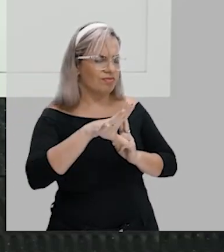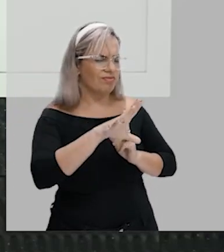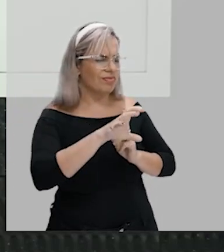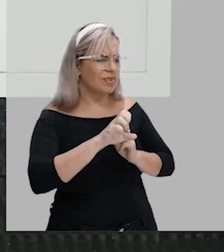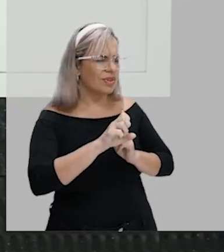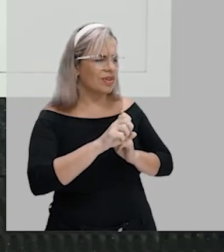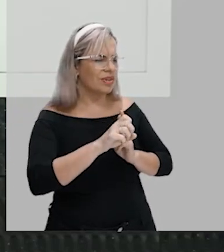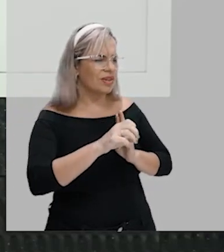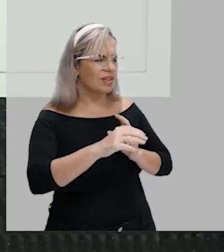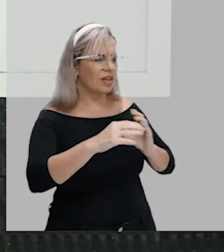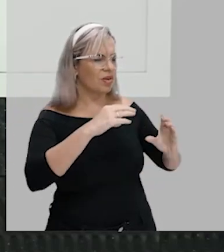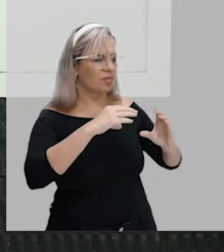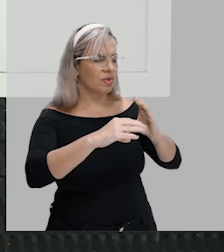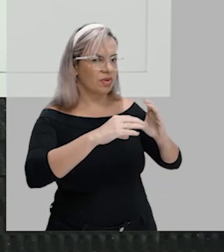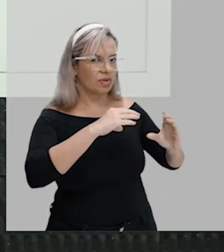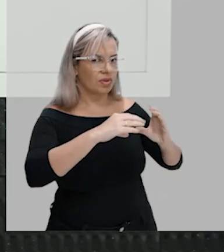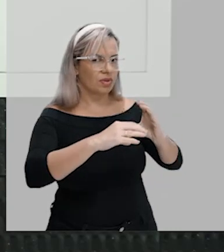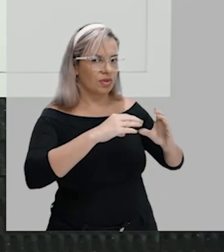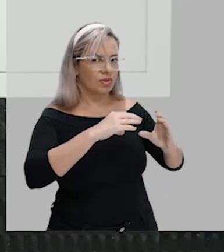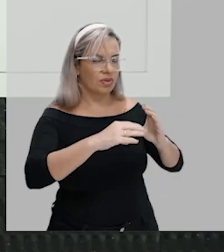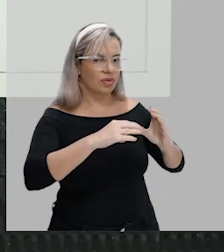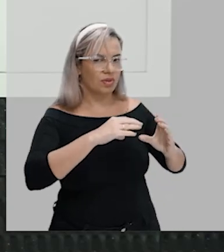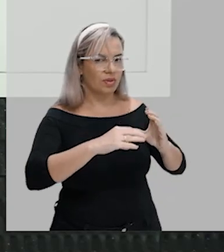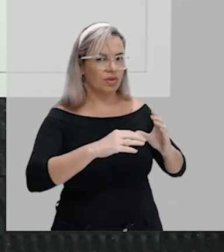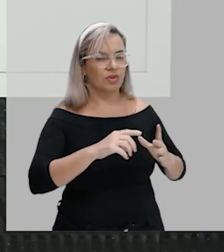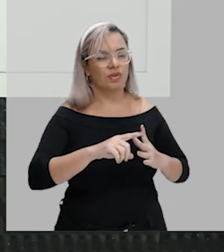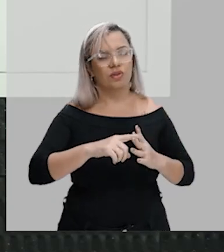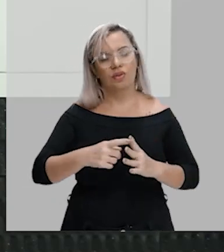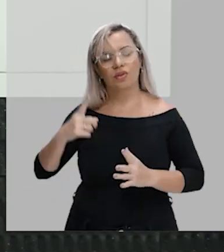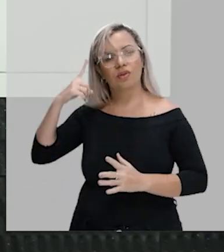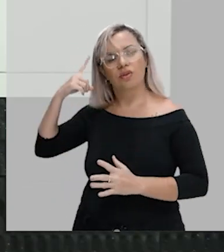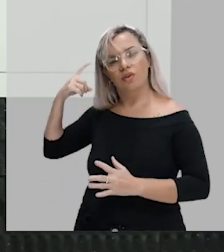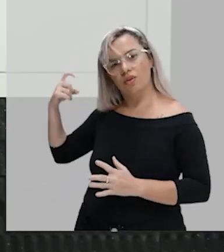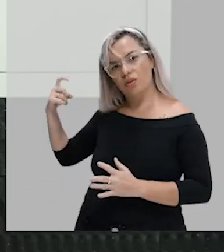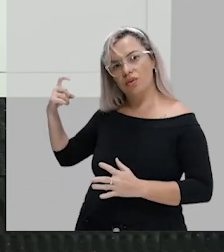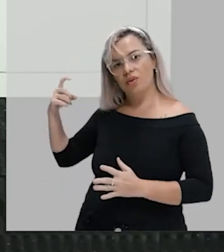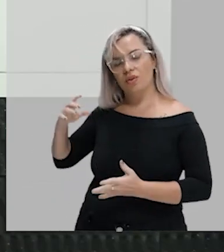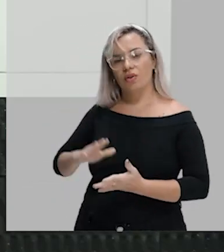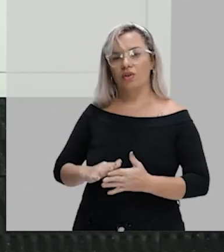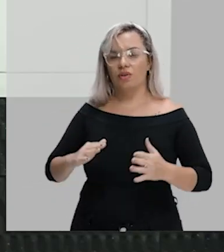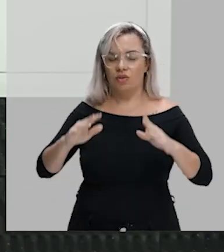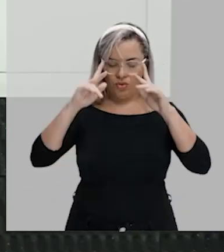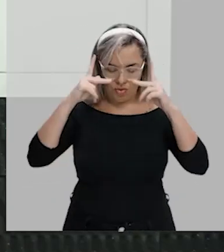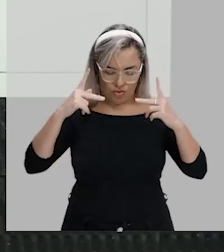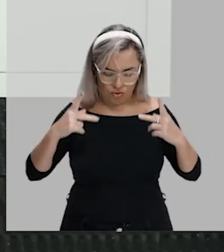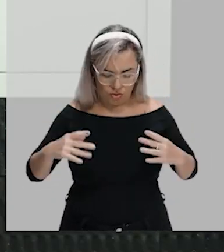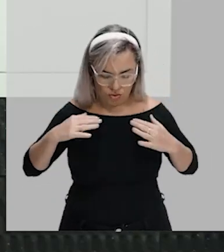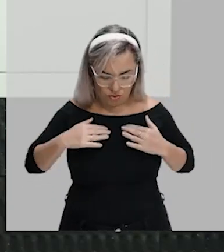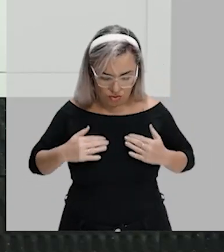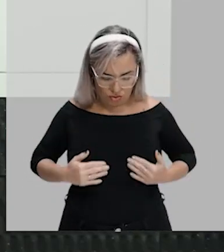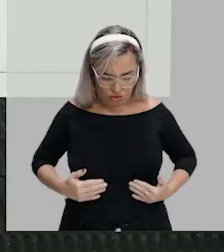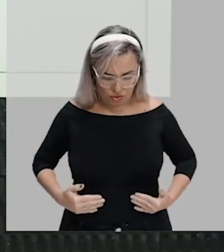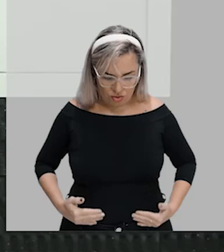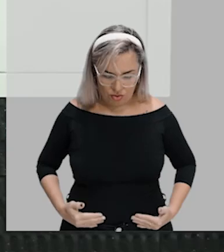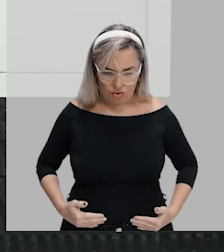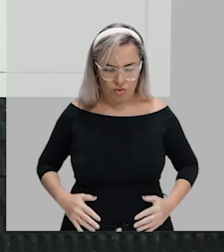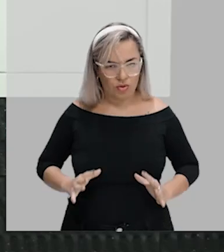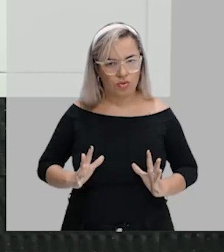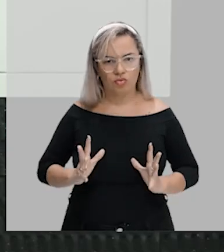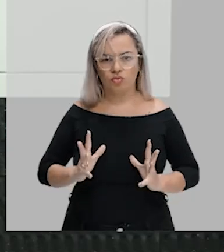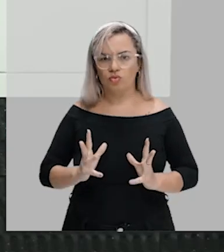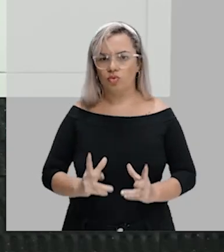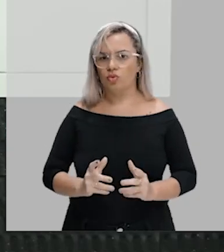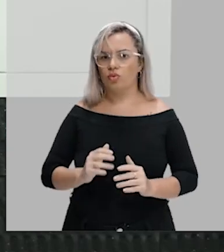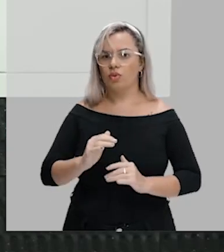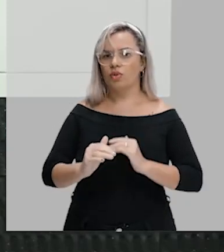onda mecânica, né? Essa onda sonora, e aí o corpo vai fazer aí todo o restante,